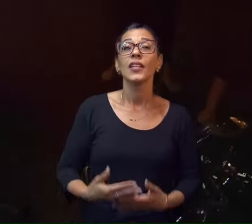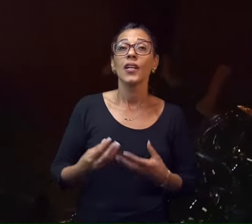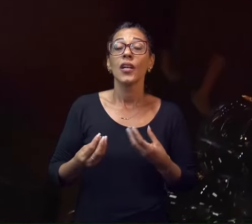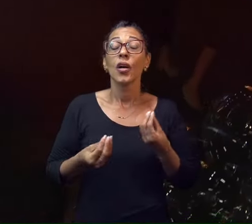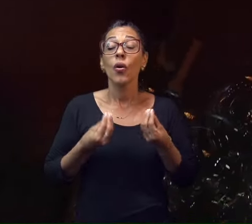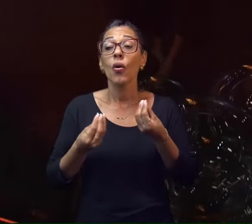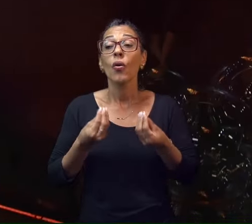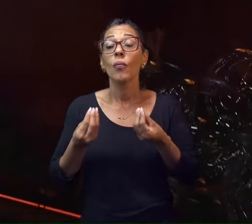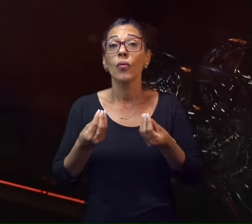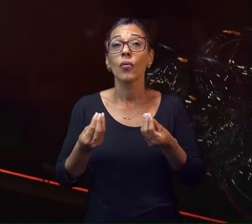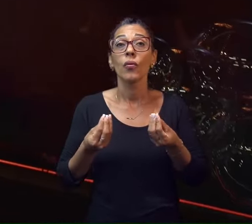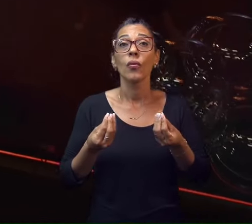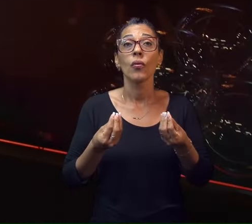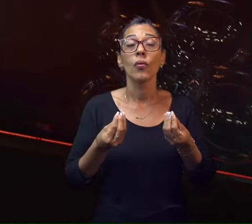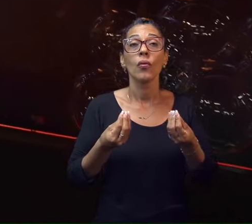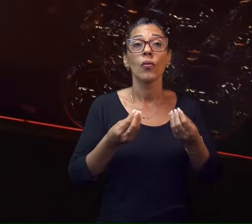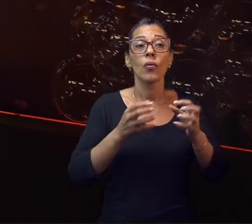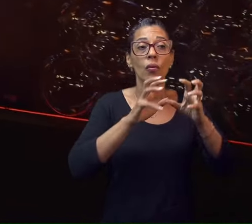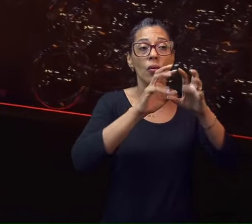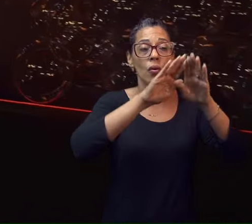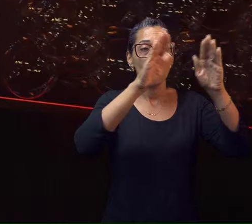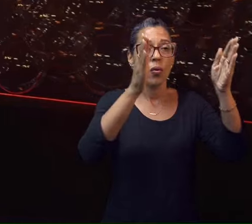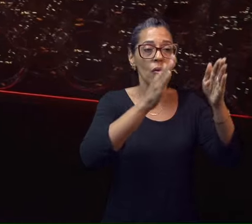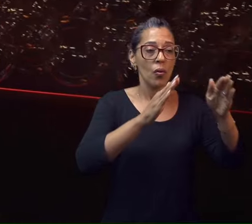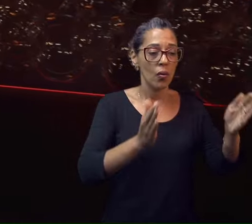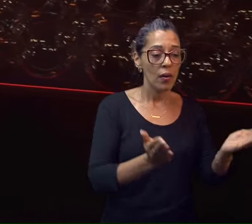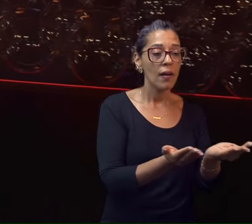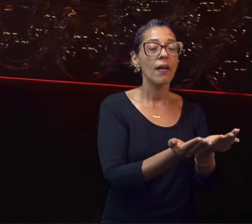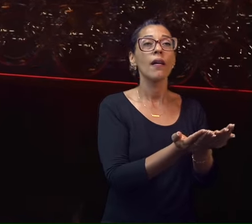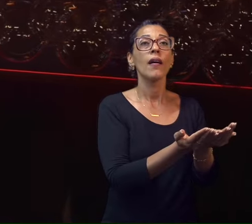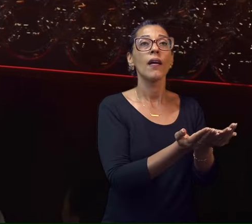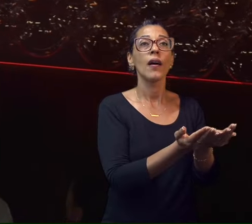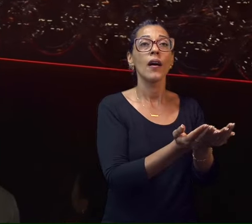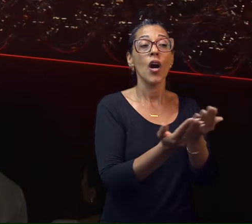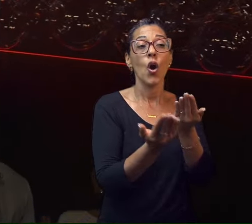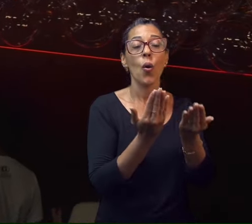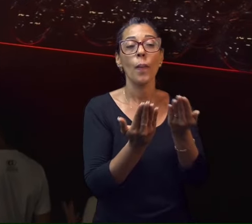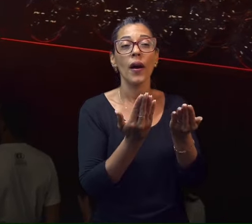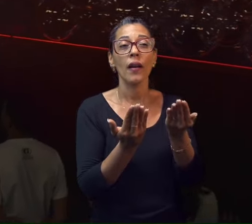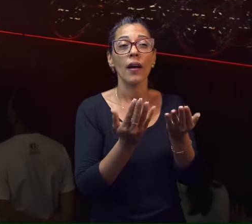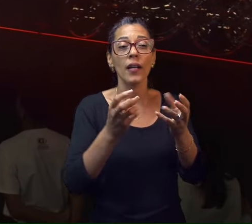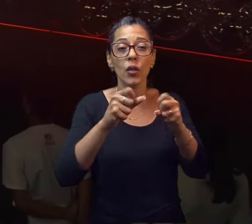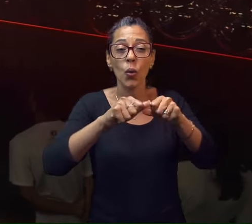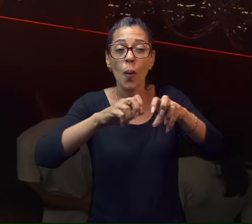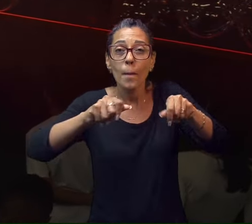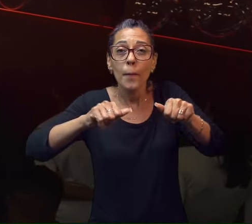Como Um Vaso nas Mãos